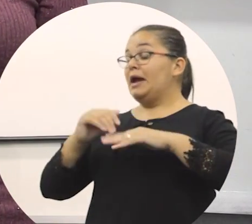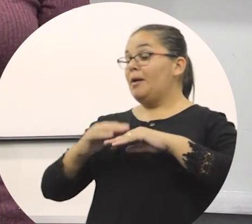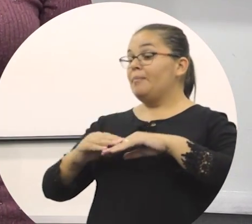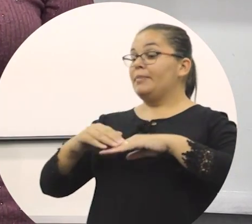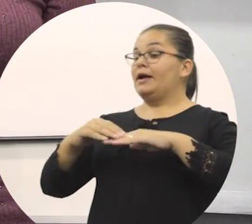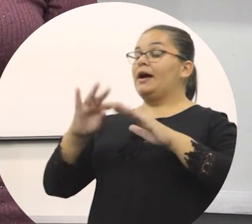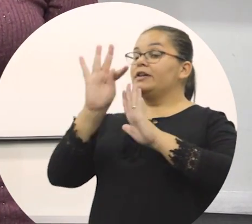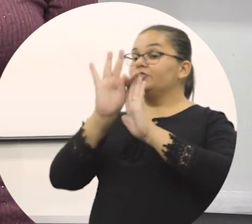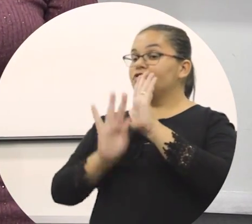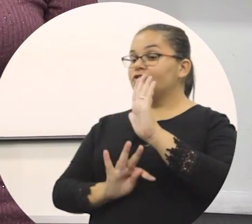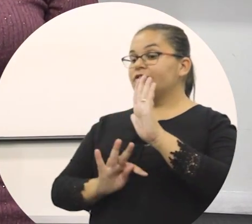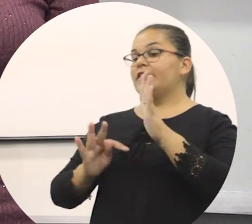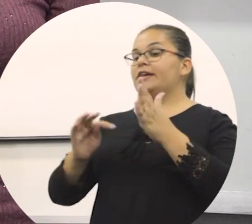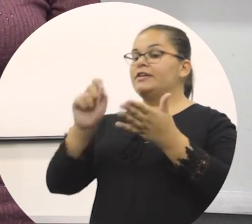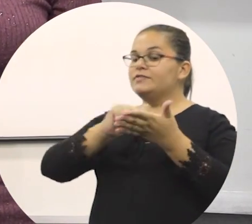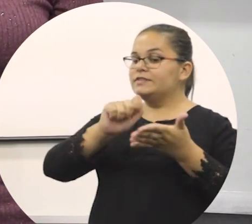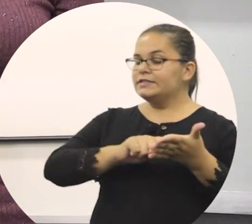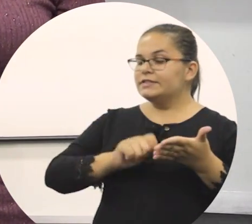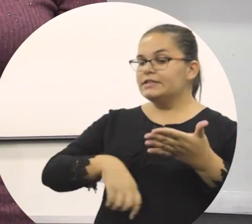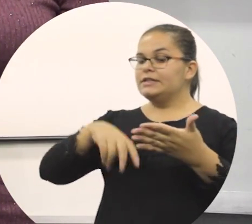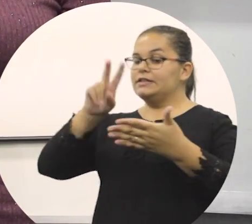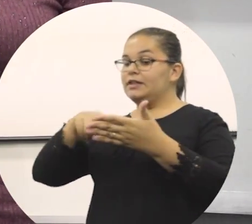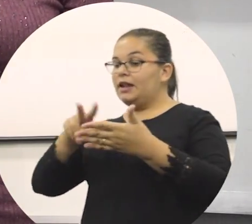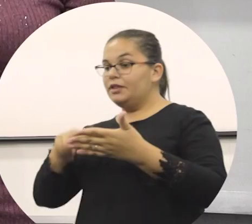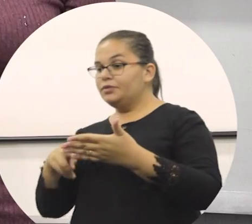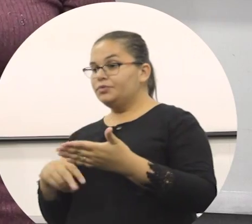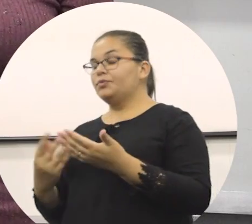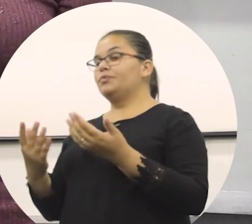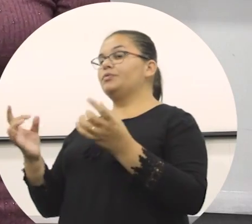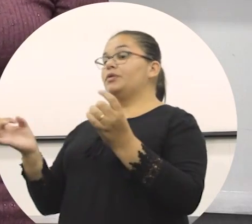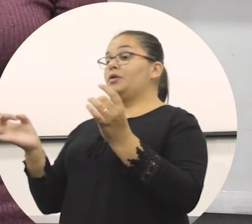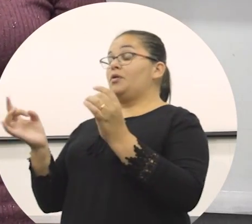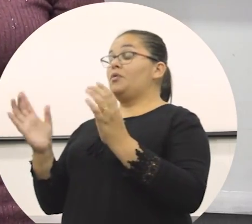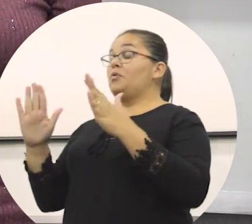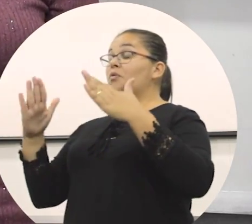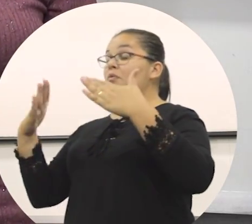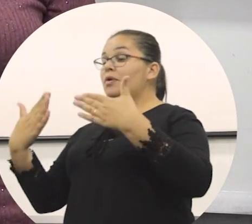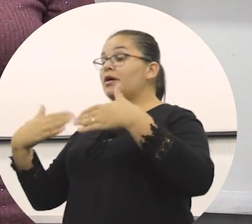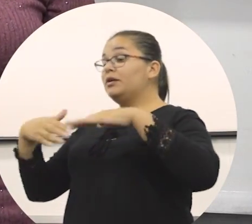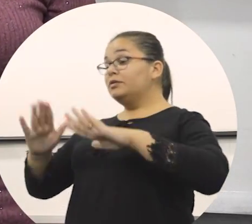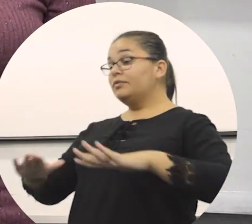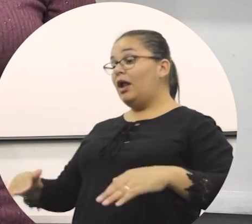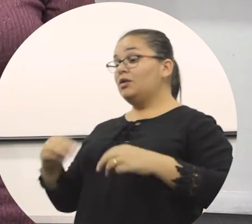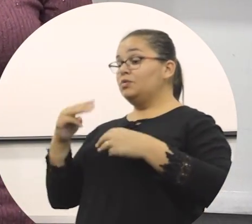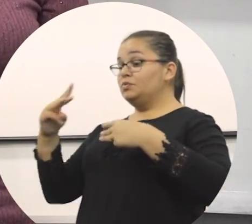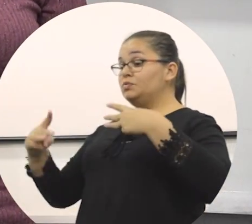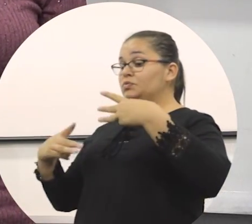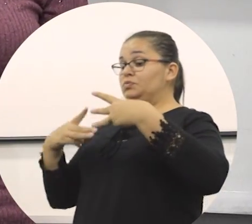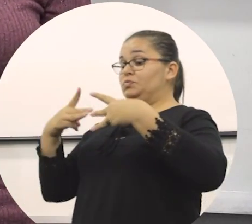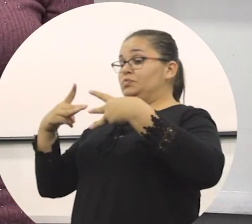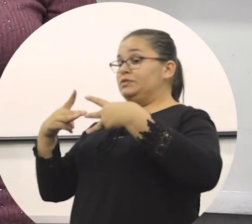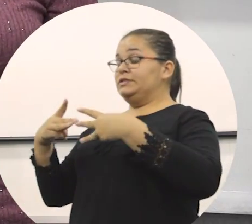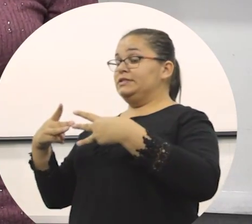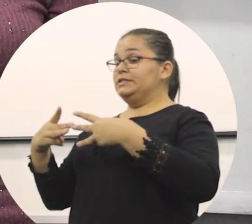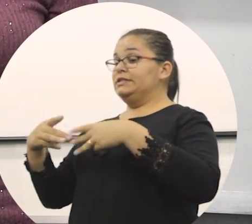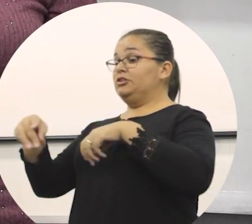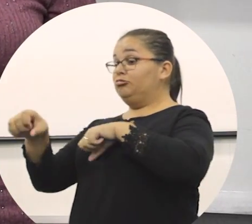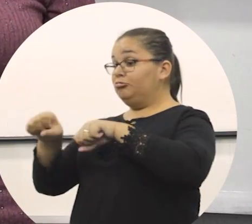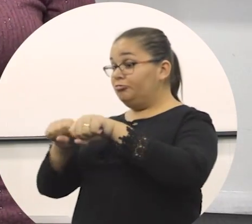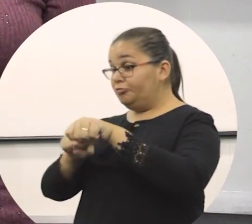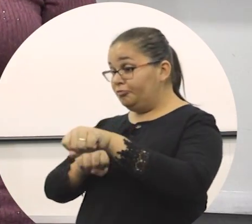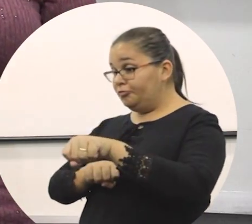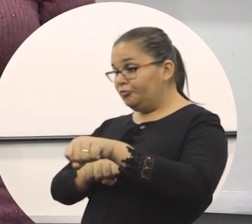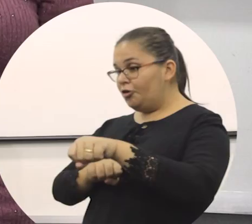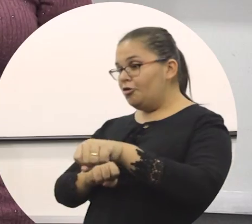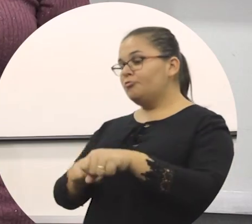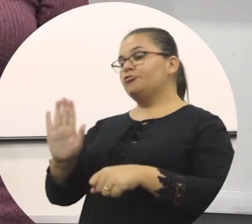textos voltados para um final de ciclo, considerando crianças que, às vezes, nós absorvemos que vêm de outras redes, inclusive,